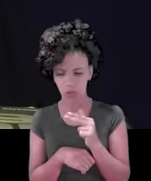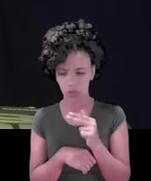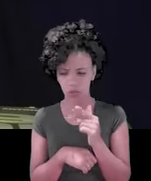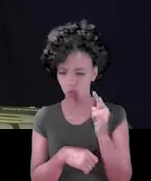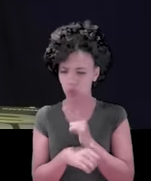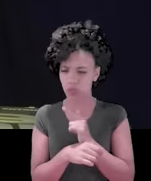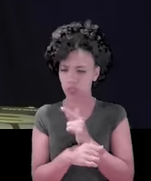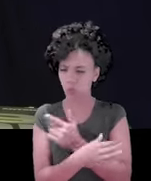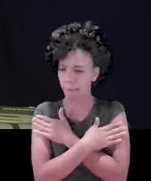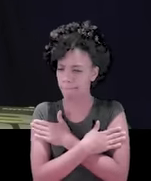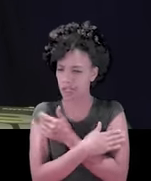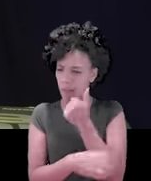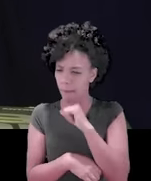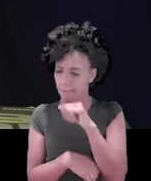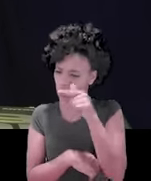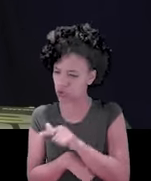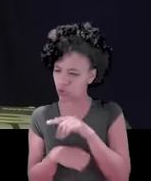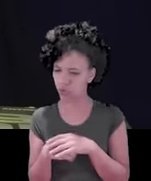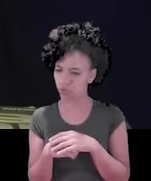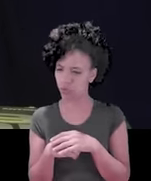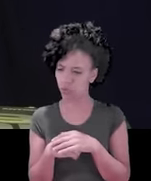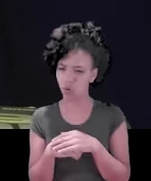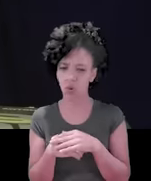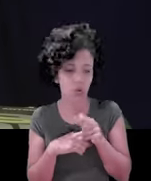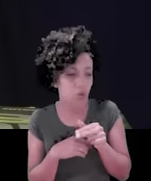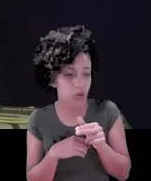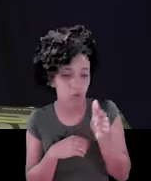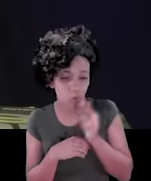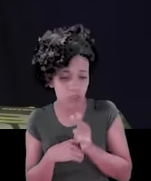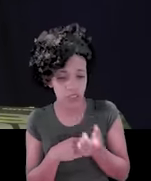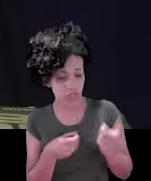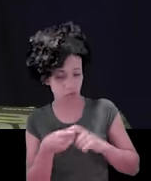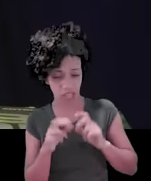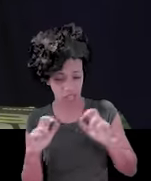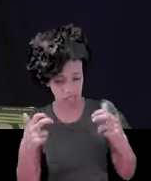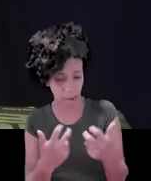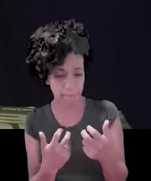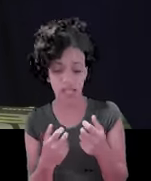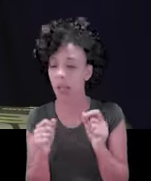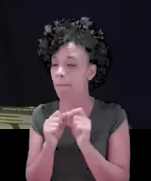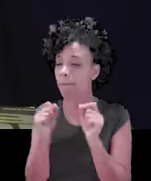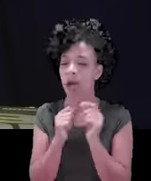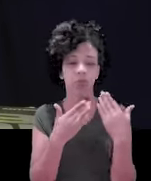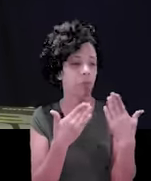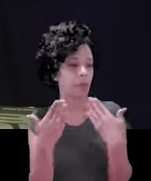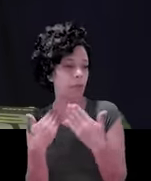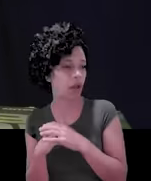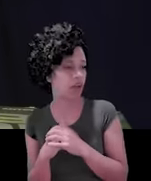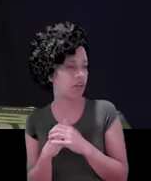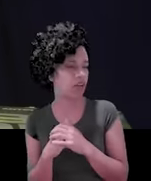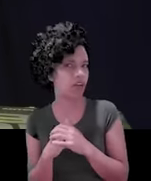abraço na mamãe em qual sentar à mesa com meus irmãos a besteira se